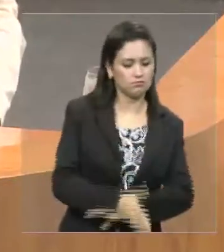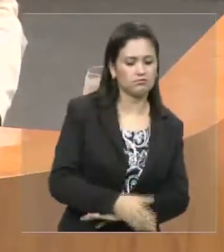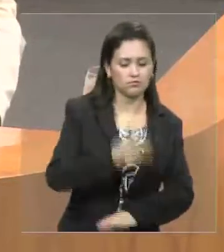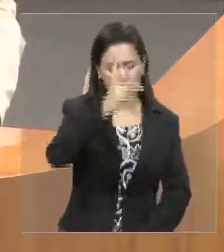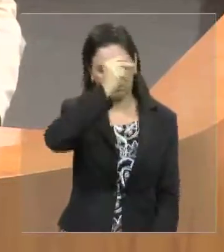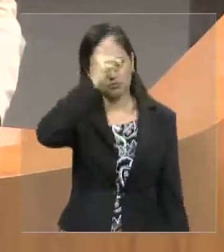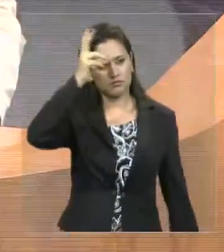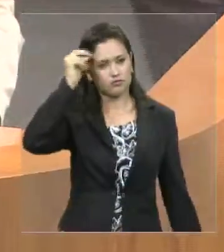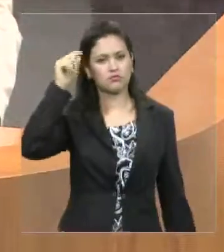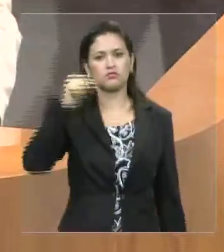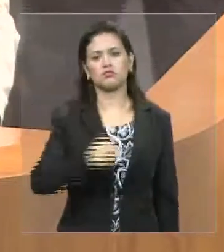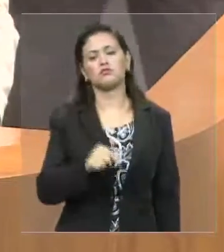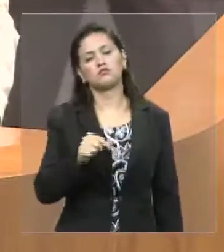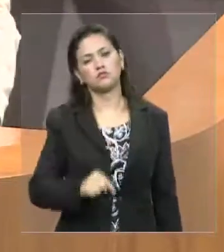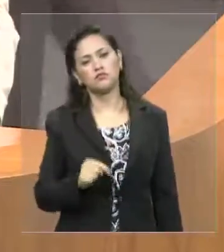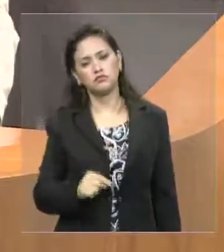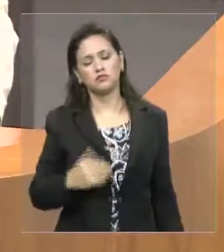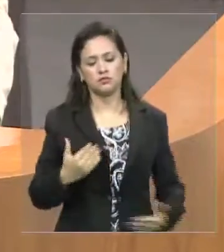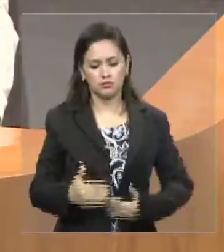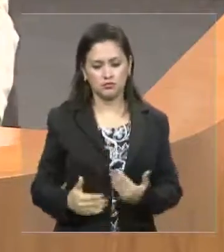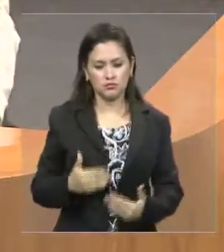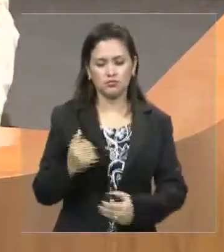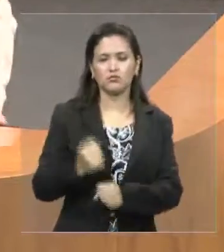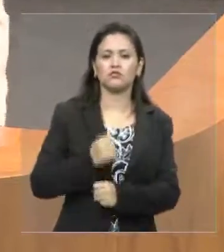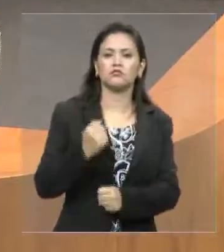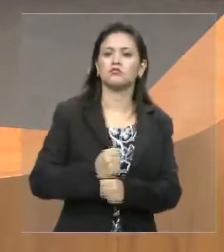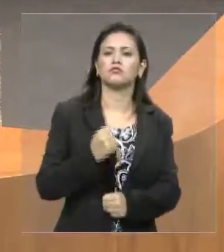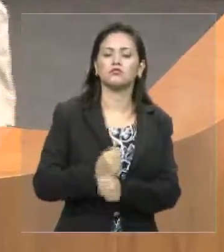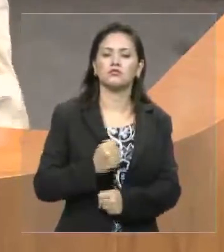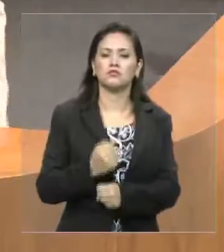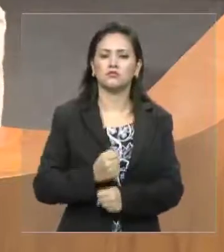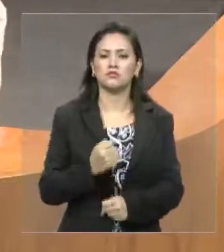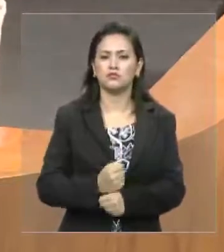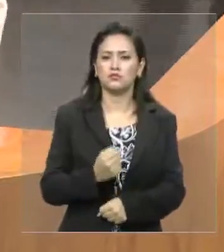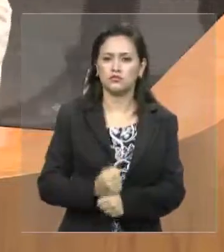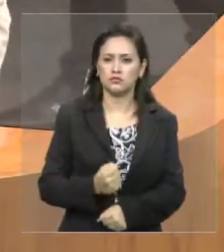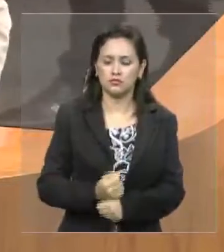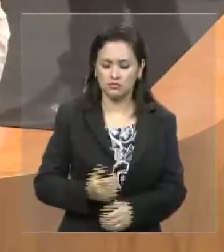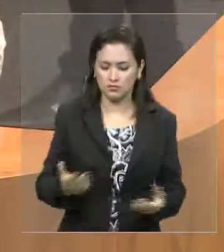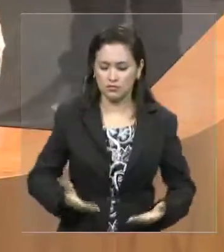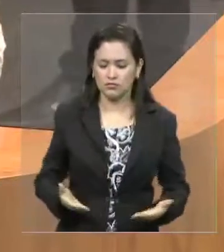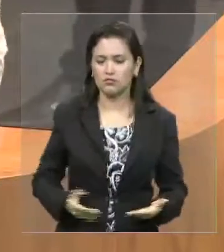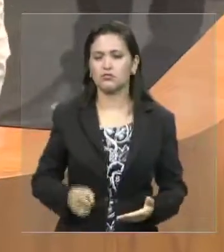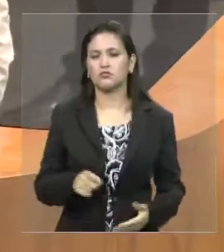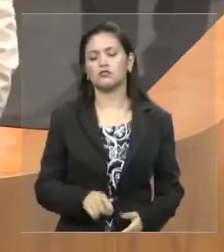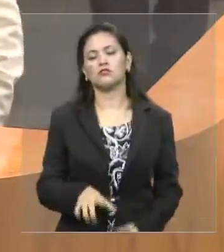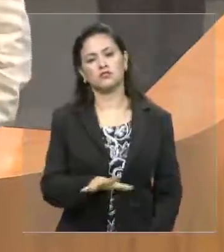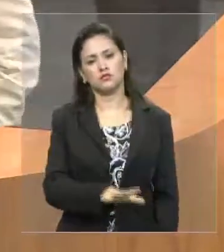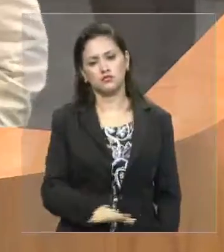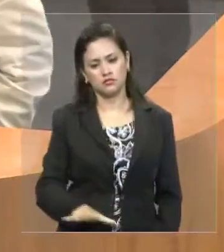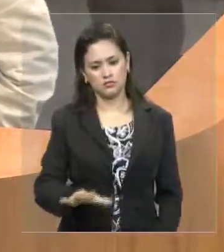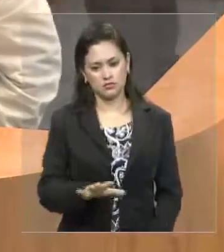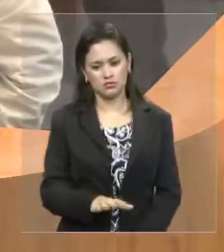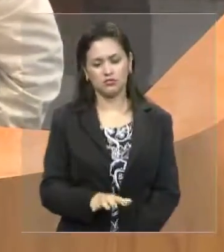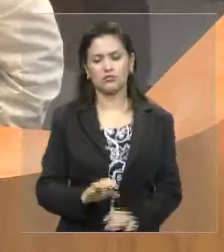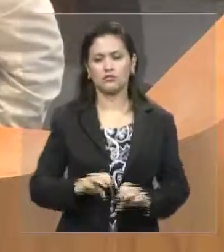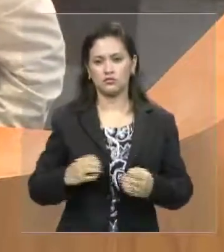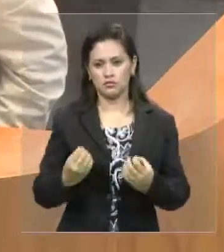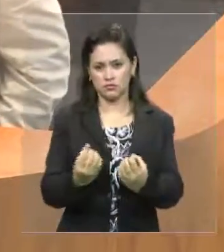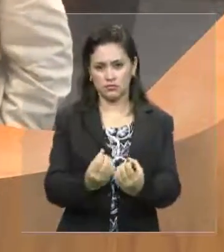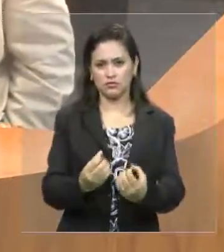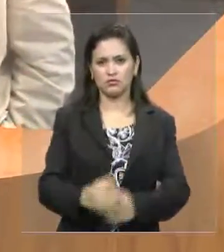prefeito, para desenvolver a obra que está sendo desenvolvida naquela